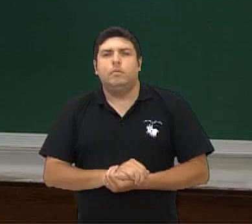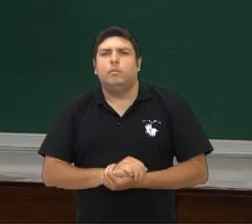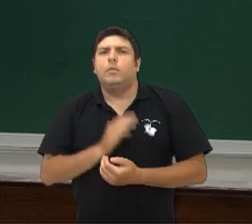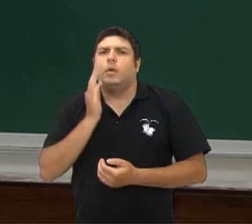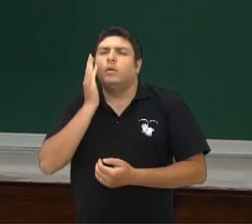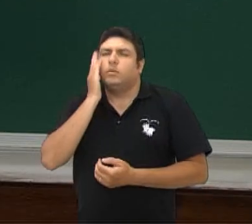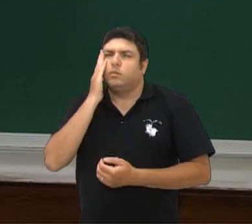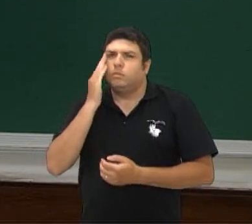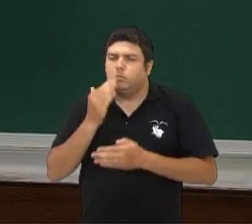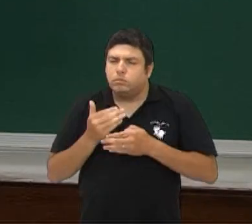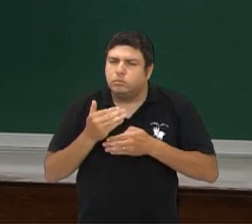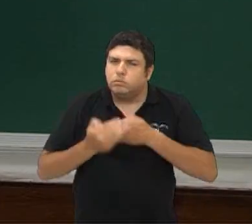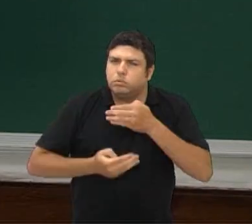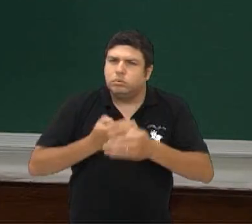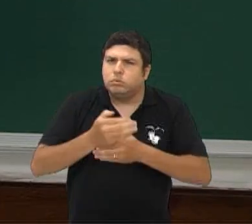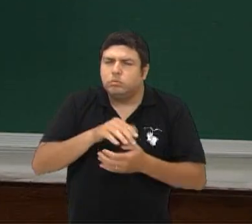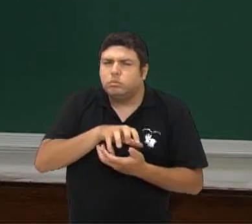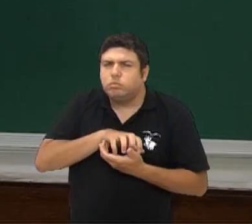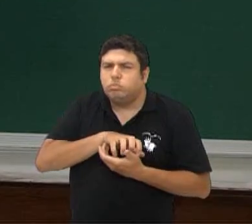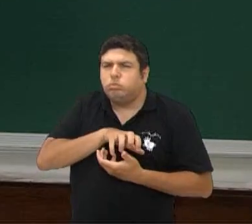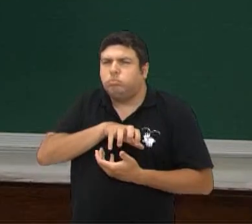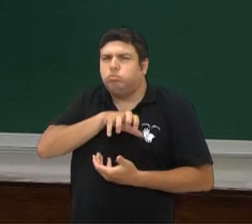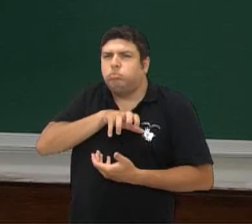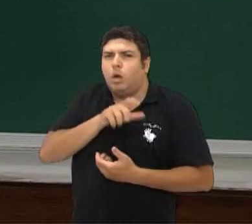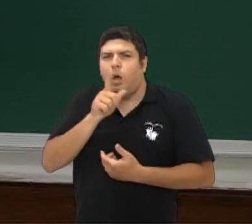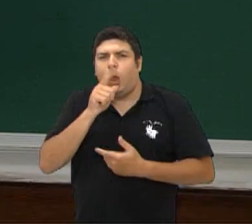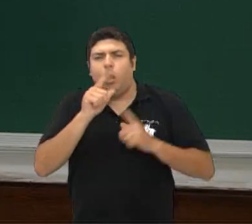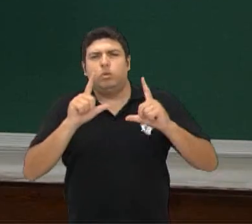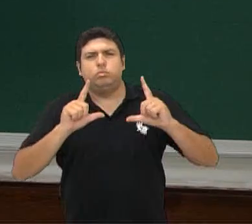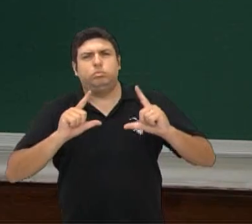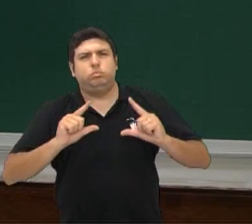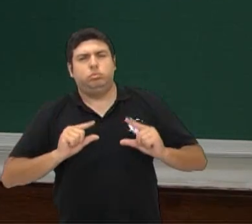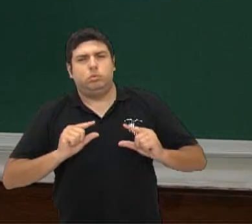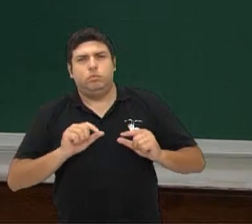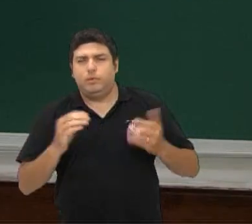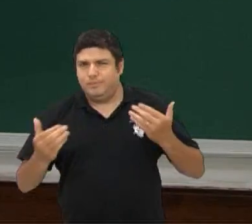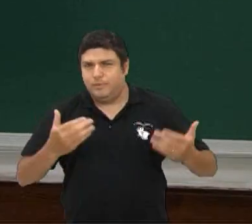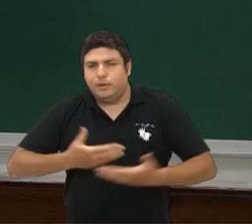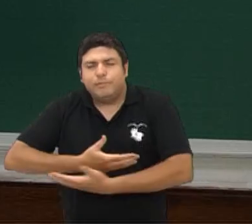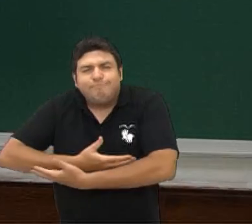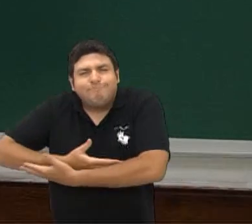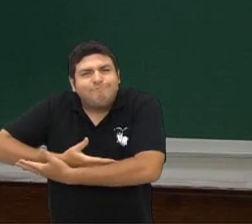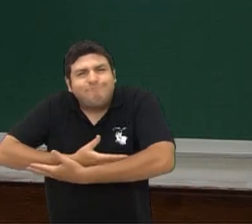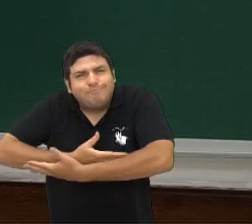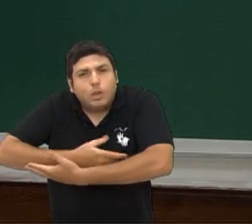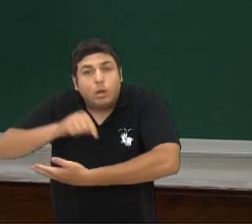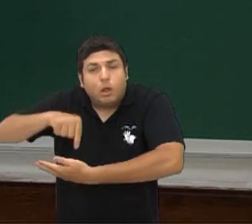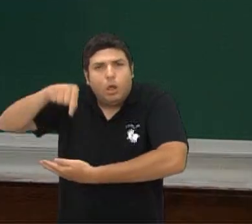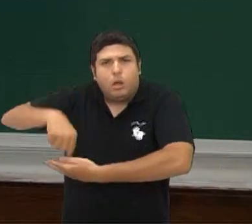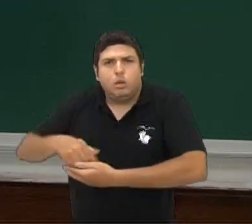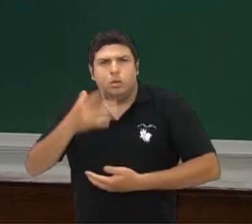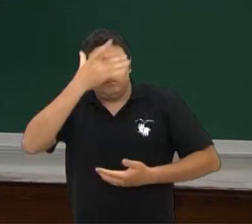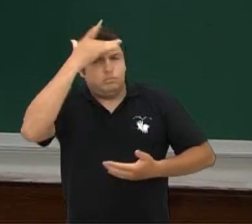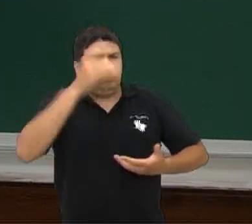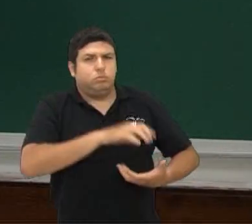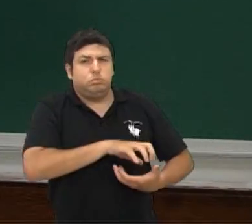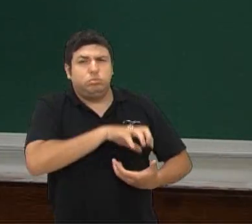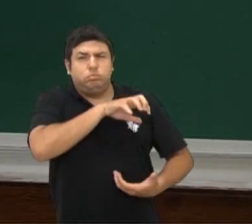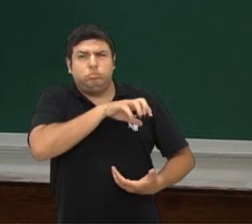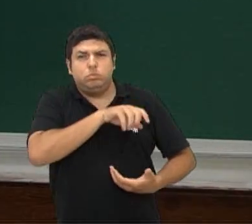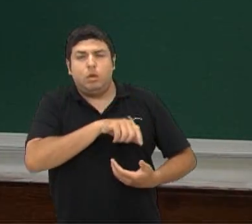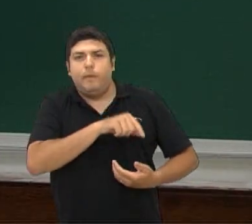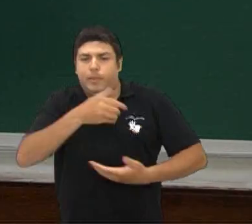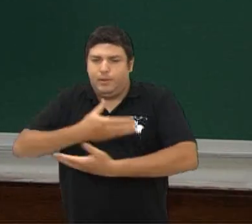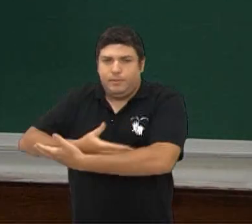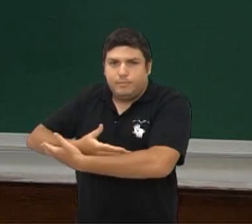organismo, menos água ele tem no seu corpo. Né? Então, a gente vai perdendo água. Se comparar um bebezinho e uma pessoa idosa, tem muito mais água no